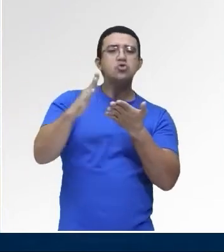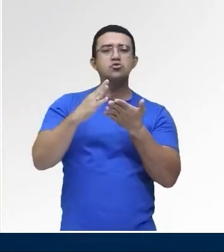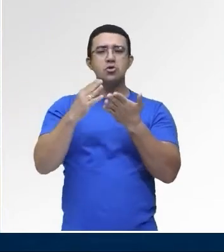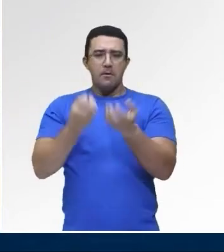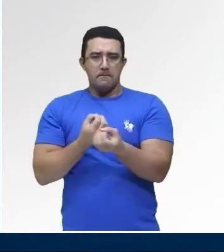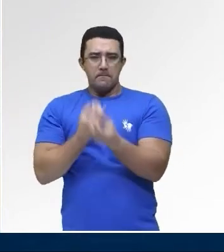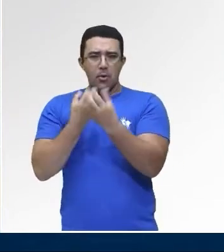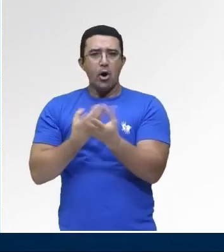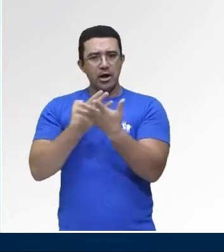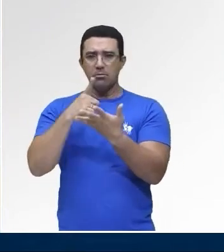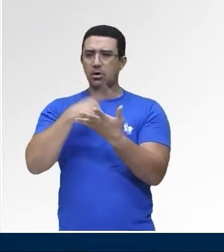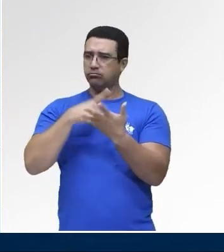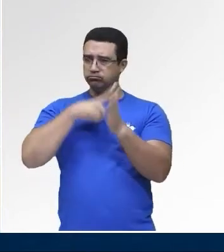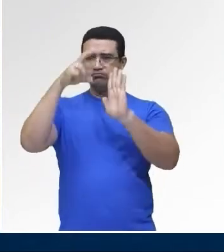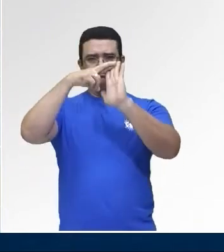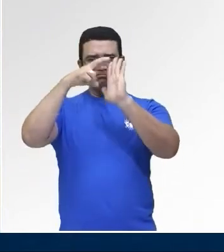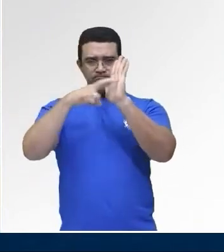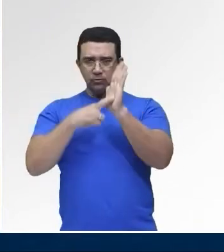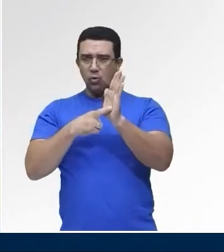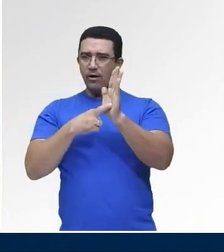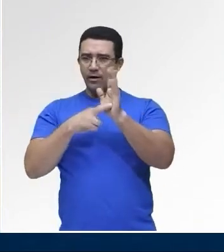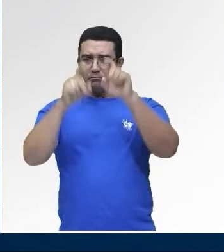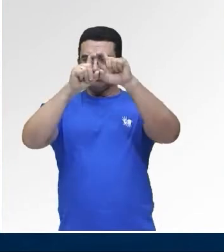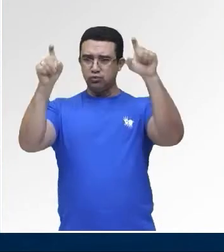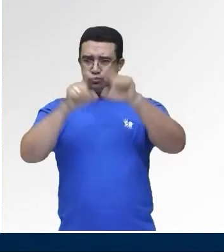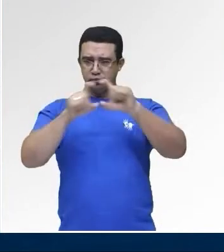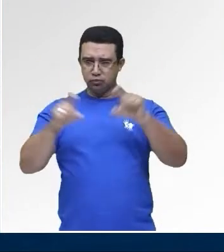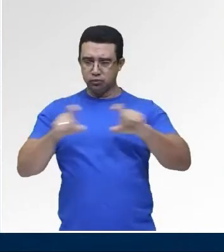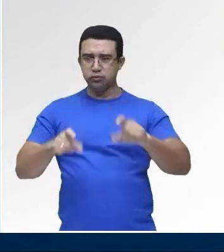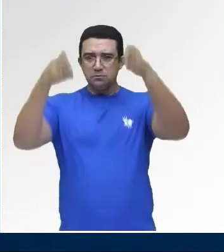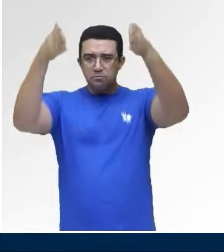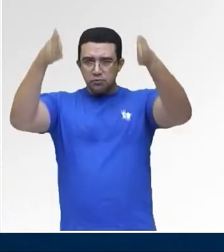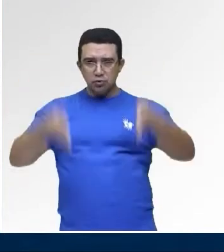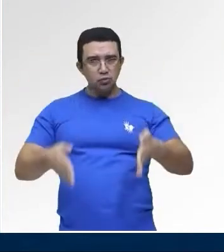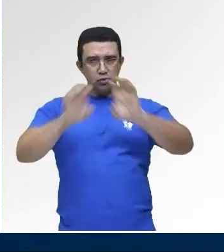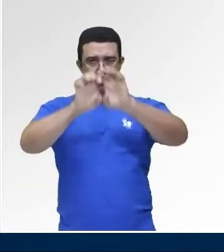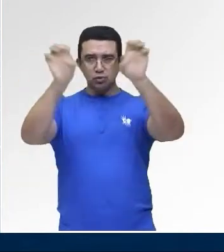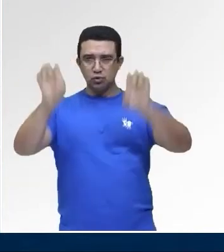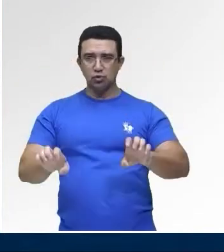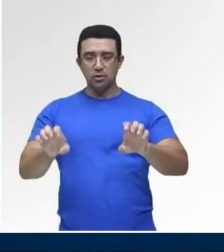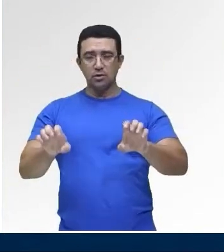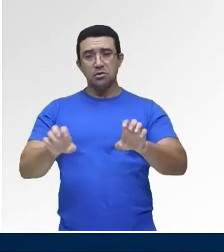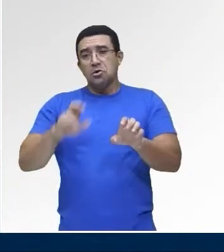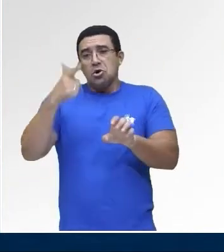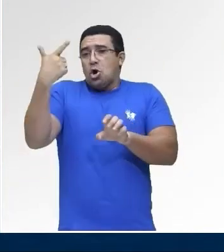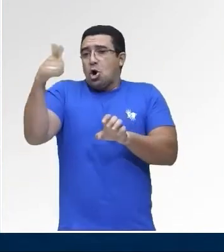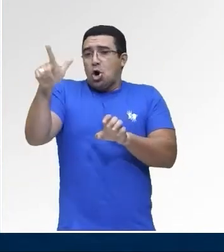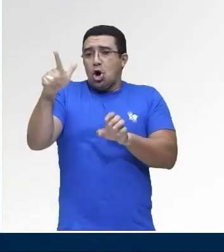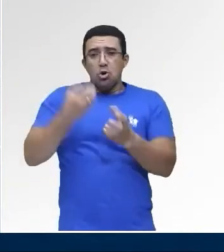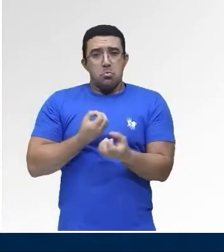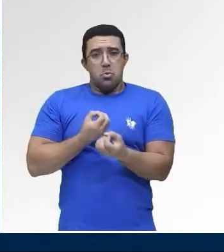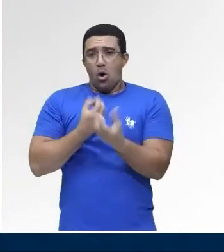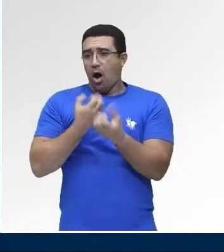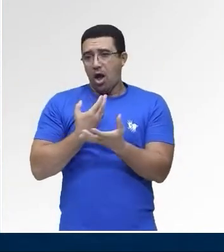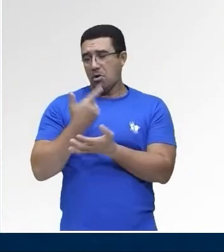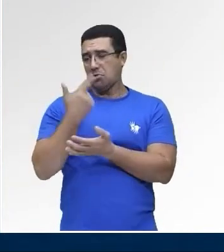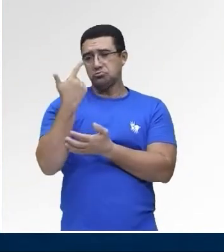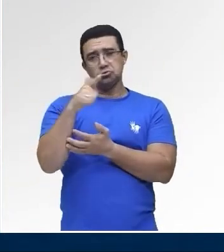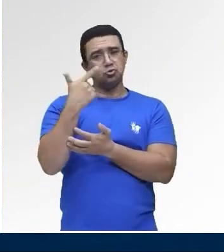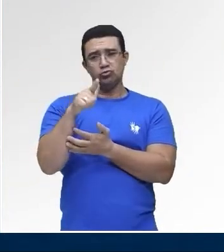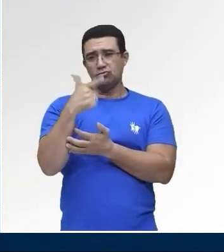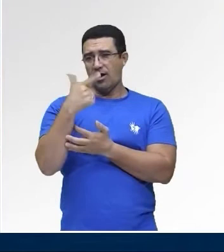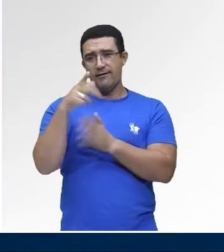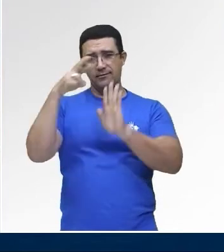normas rígidas ao ser constituído, né? E tem outros poemas que não, eles vão seguir